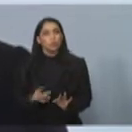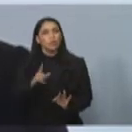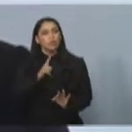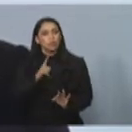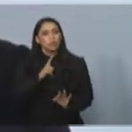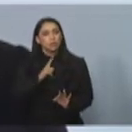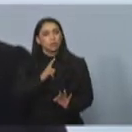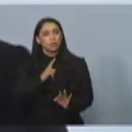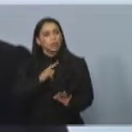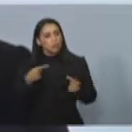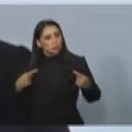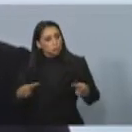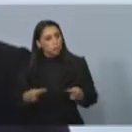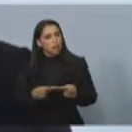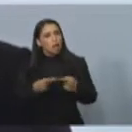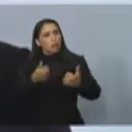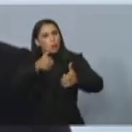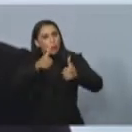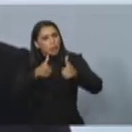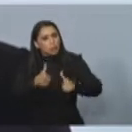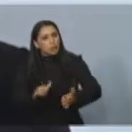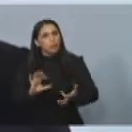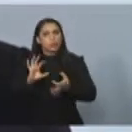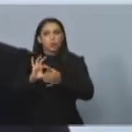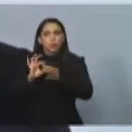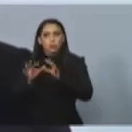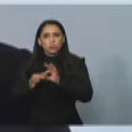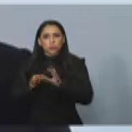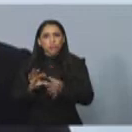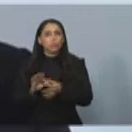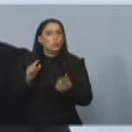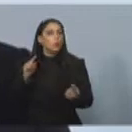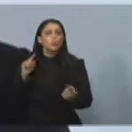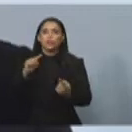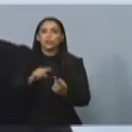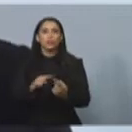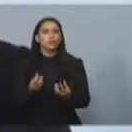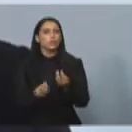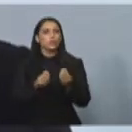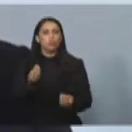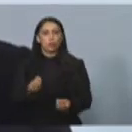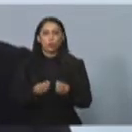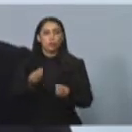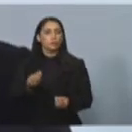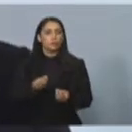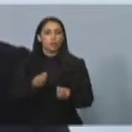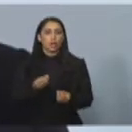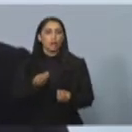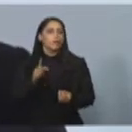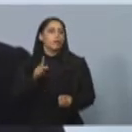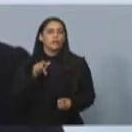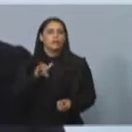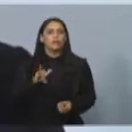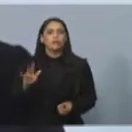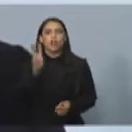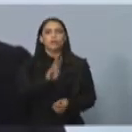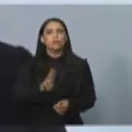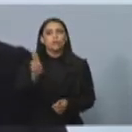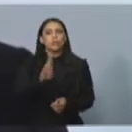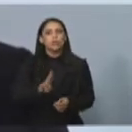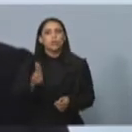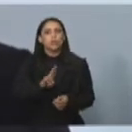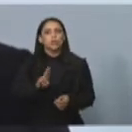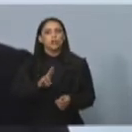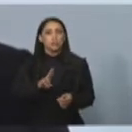pública legítima e uma análise contextual sobre as finalidades dos usos dos dados. O decreto se limita a atribuir poderes ao